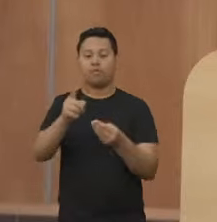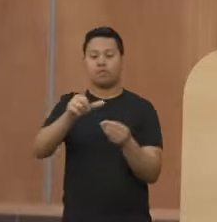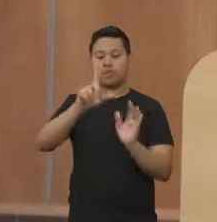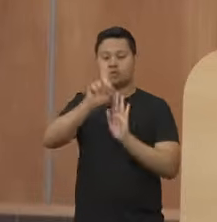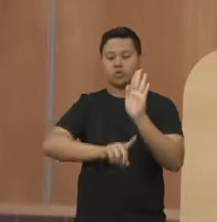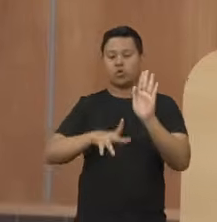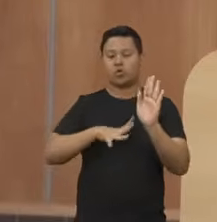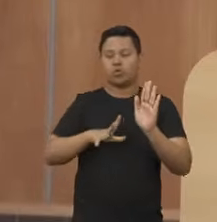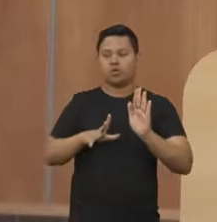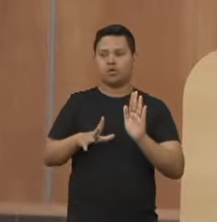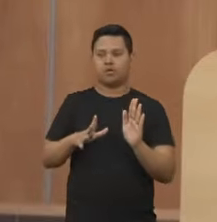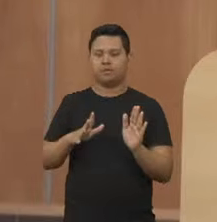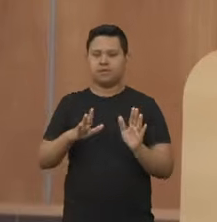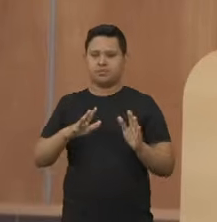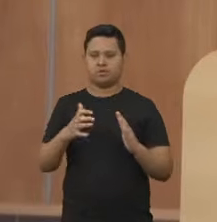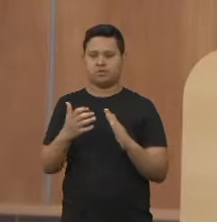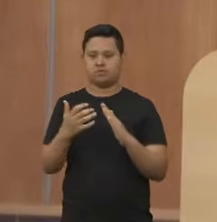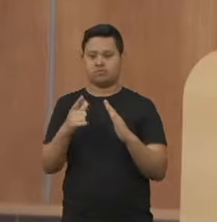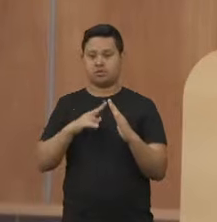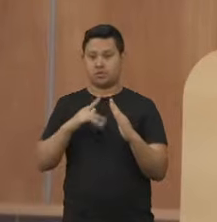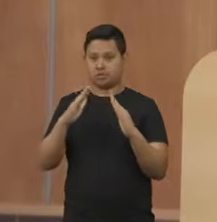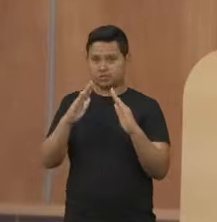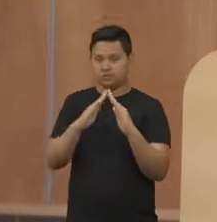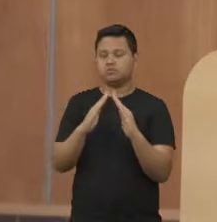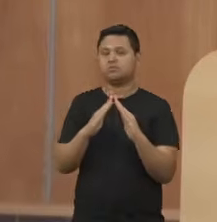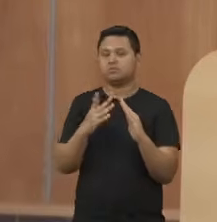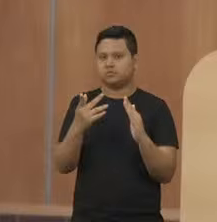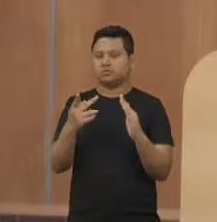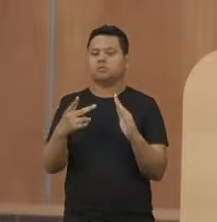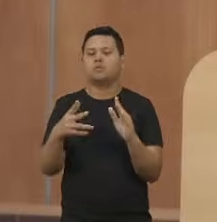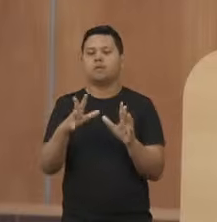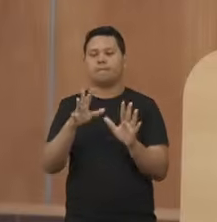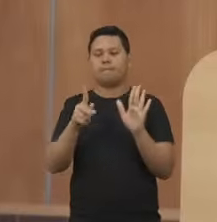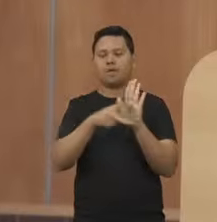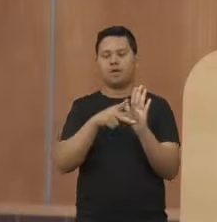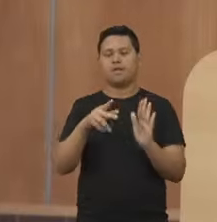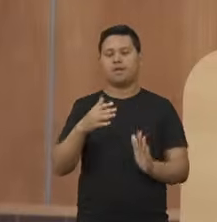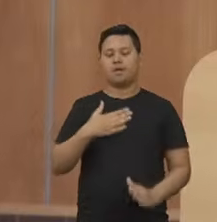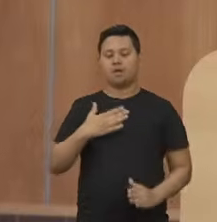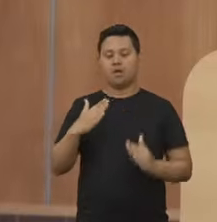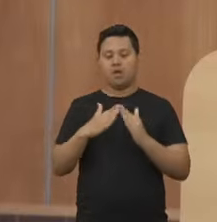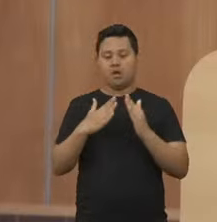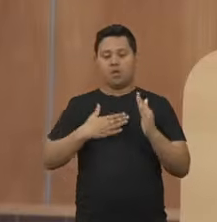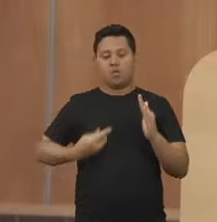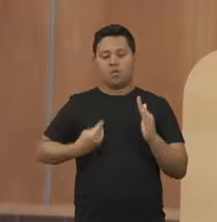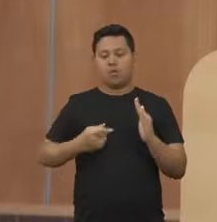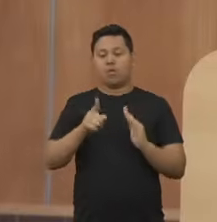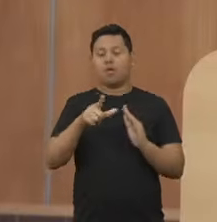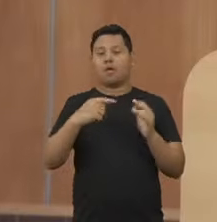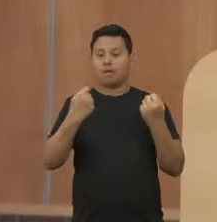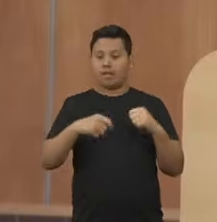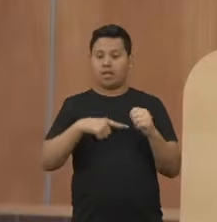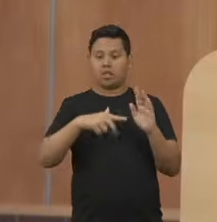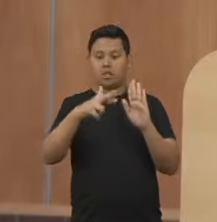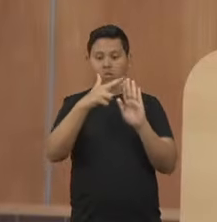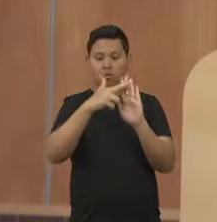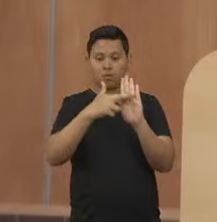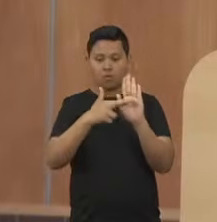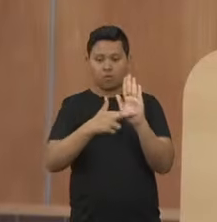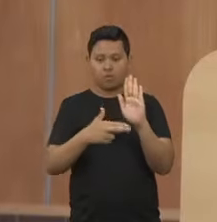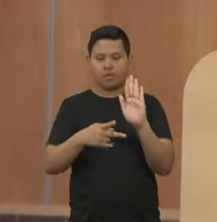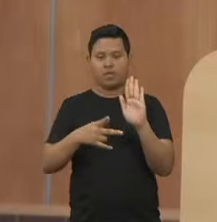você poder pleitear o Minha Casa Minha Vida desse programa aqui, primeira coisa importante, você tem que atender ao critério de